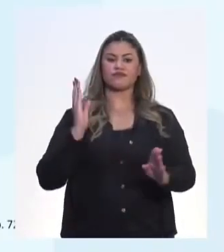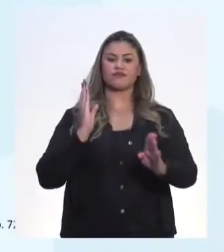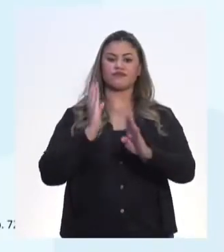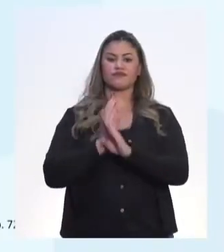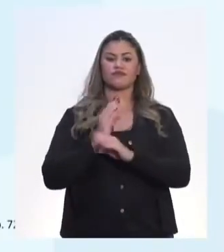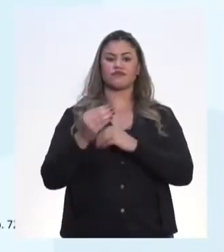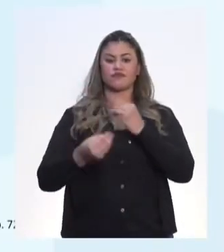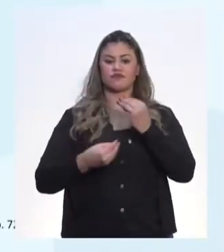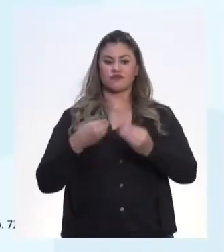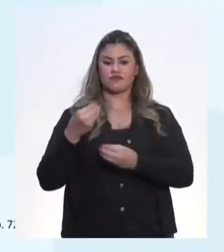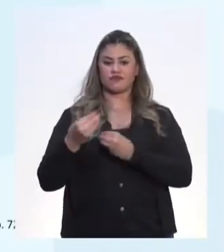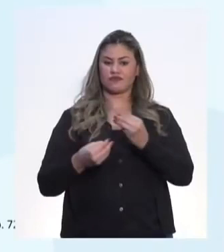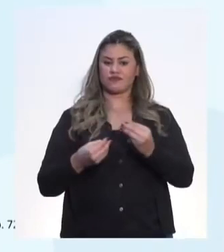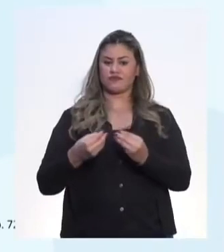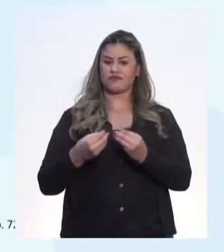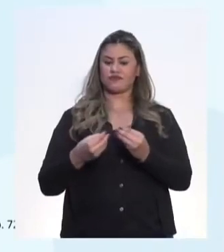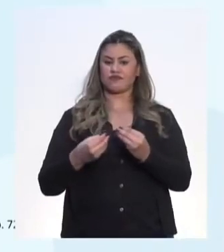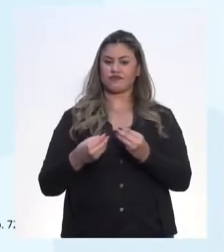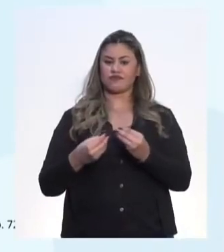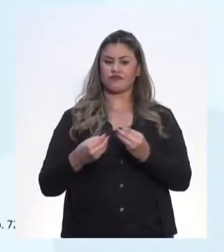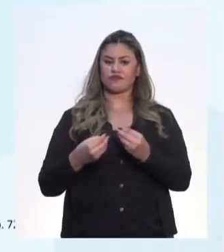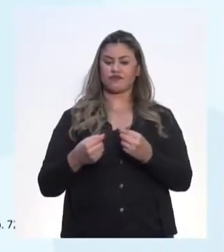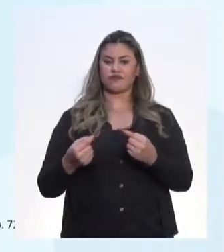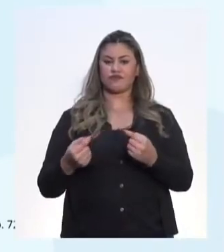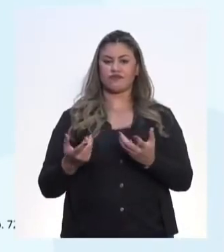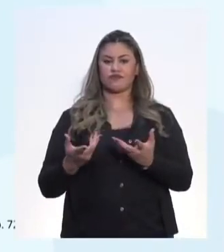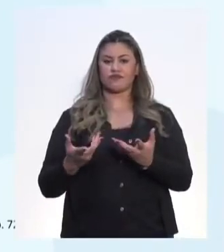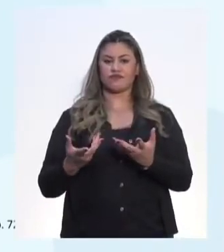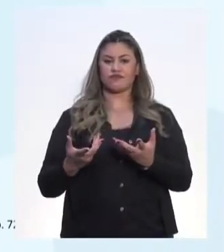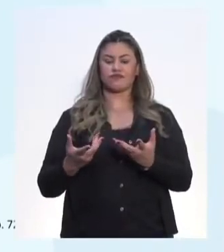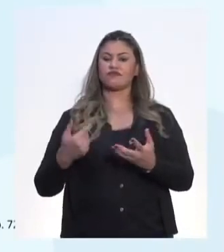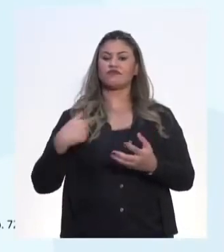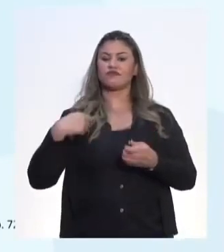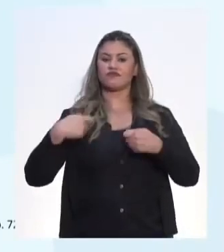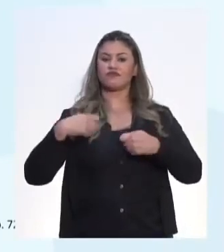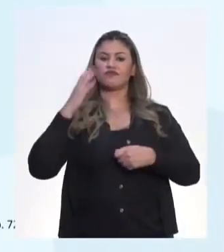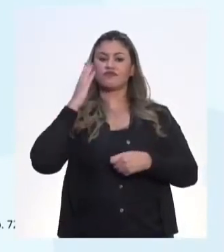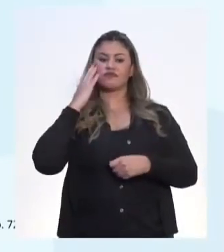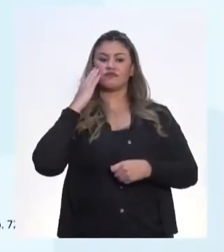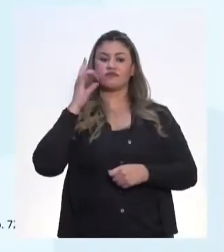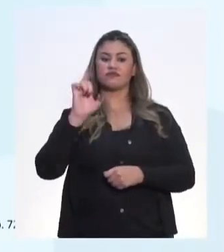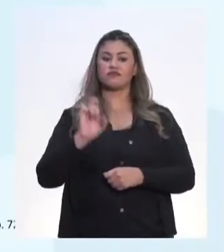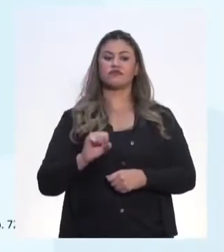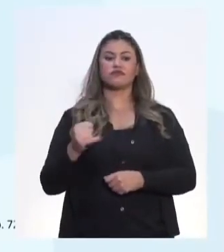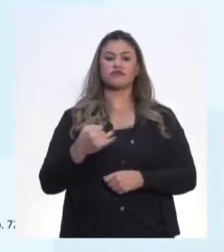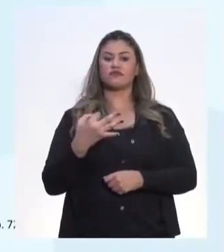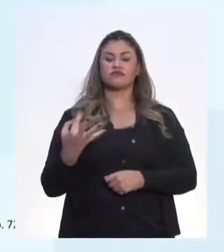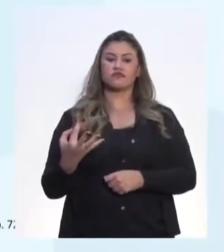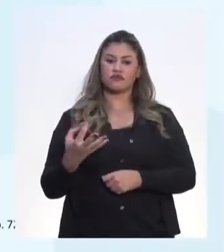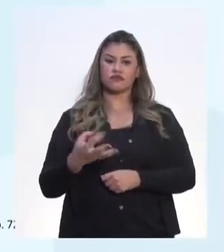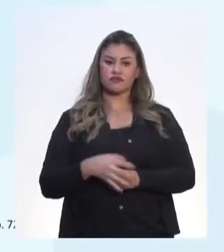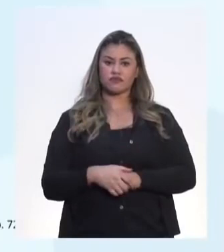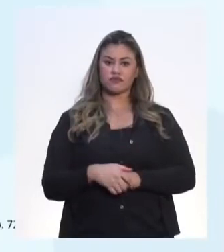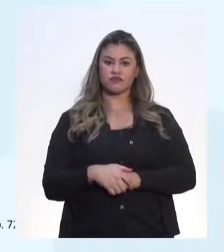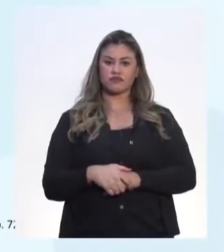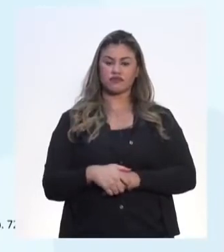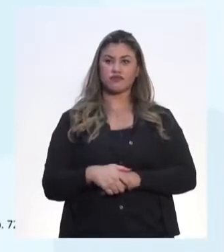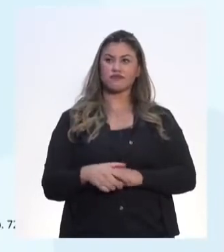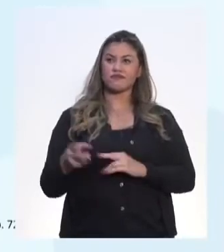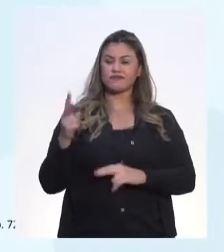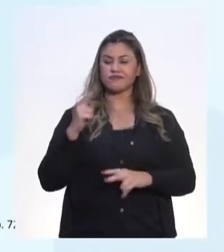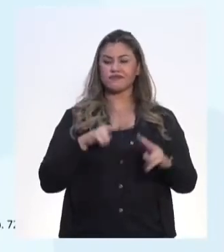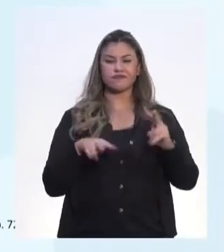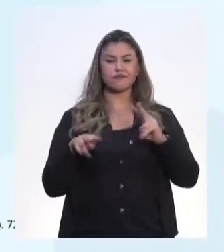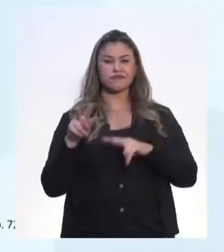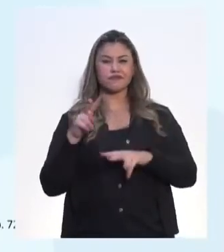posso nomear, o que eu gostaria que vocês identificassem? Eu quero saber quanto vale o ângulo X. Acho que visualmente, por